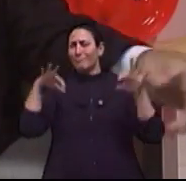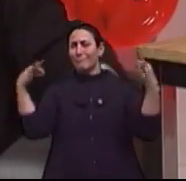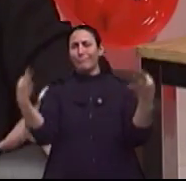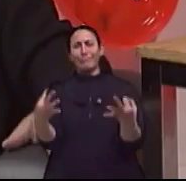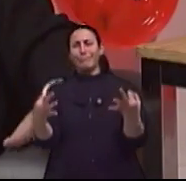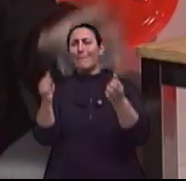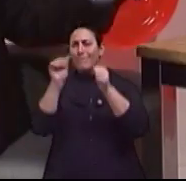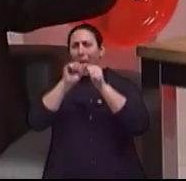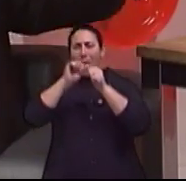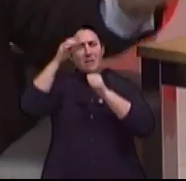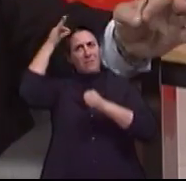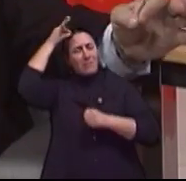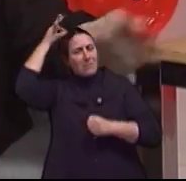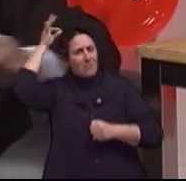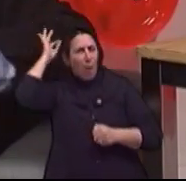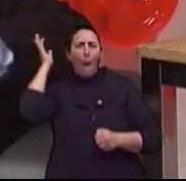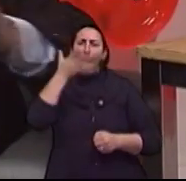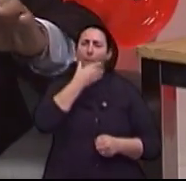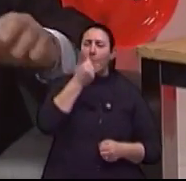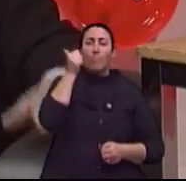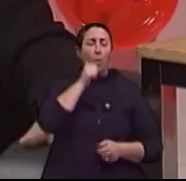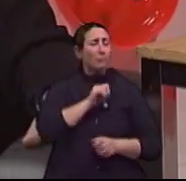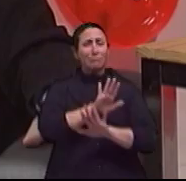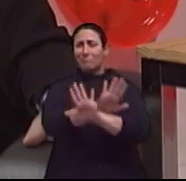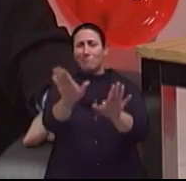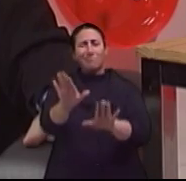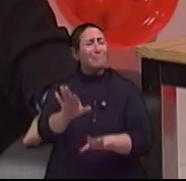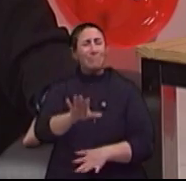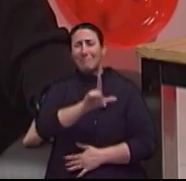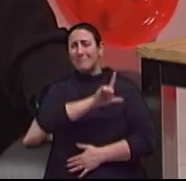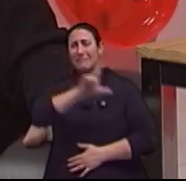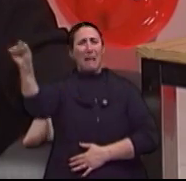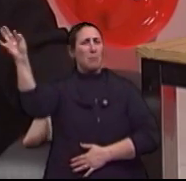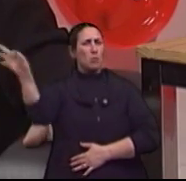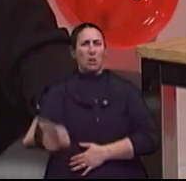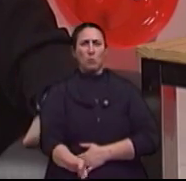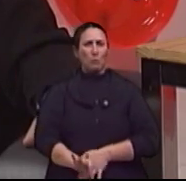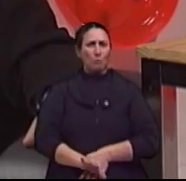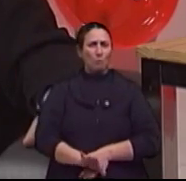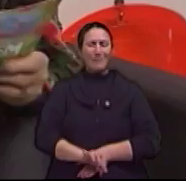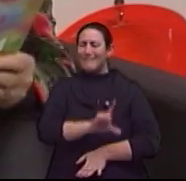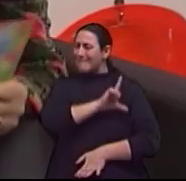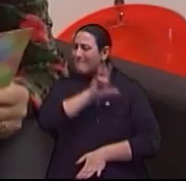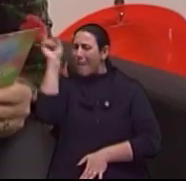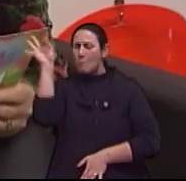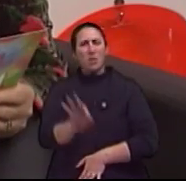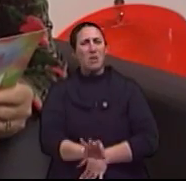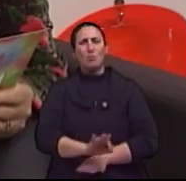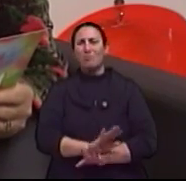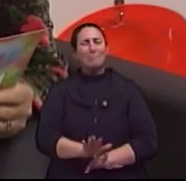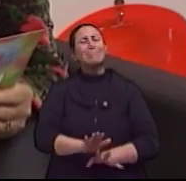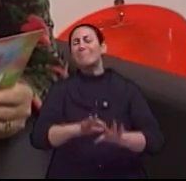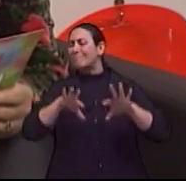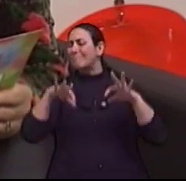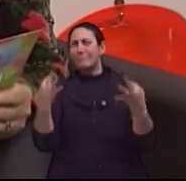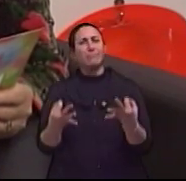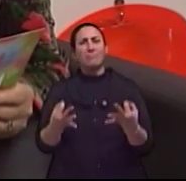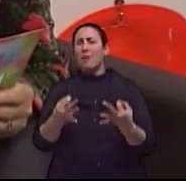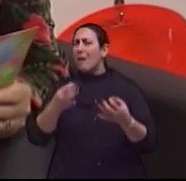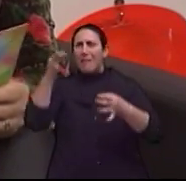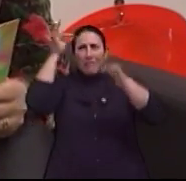seja masculino e feminino resultado Bárbaro Uhum E aí é um tratamento definitivo sim